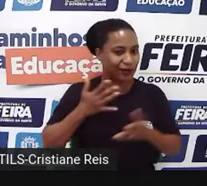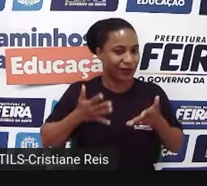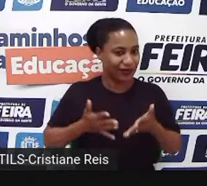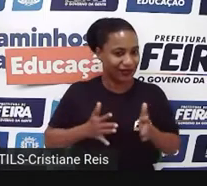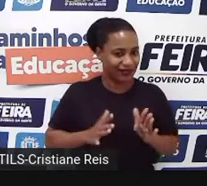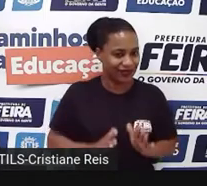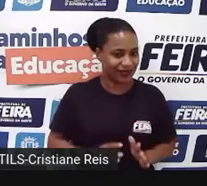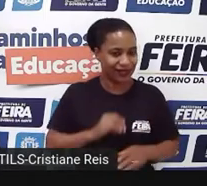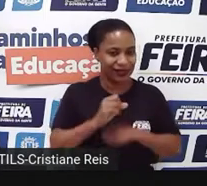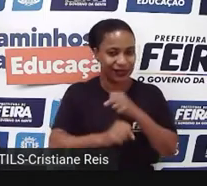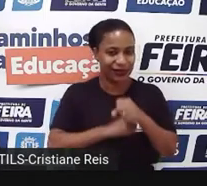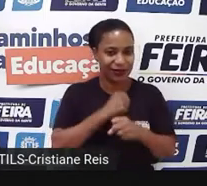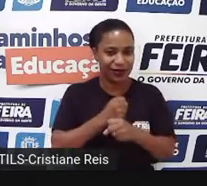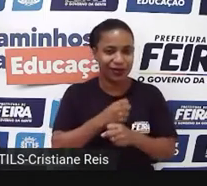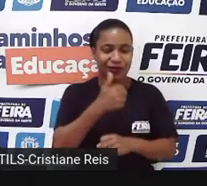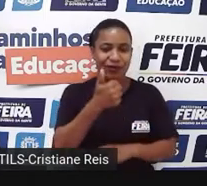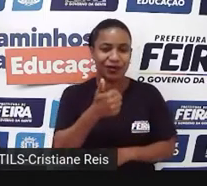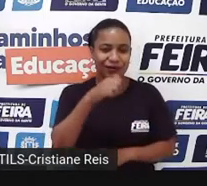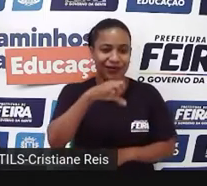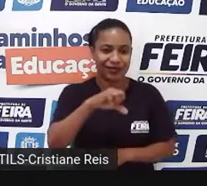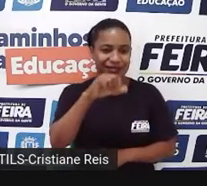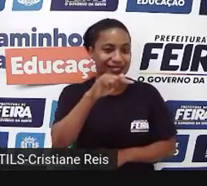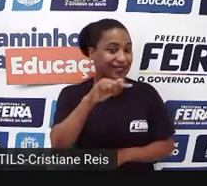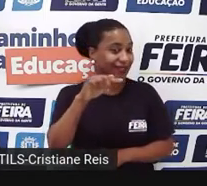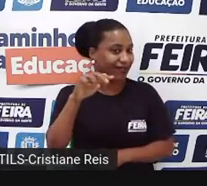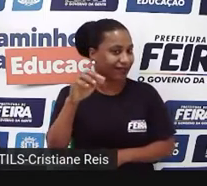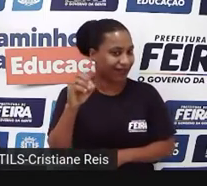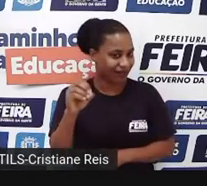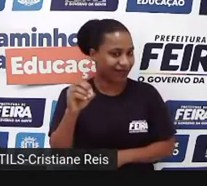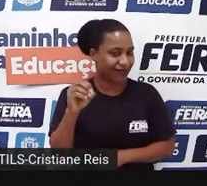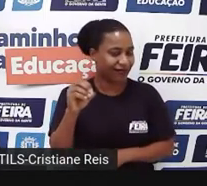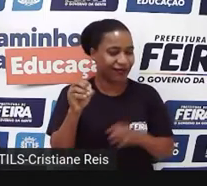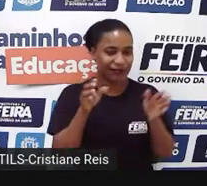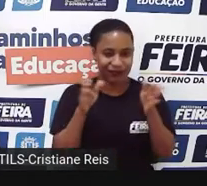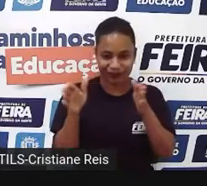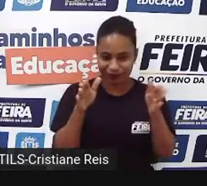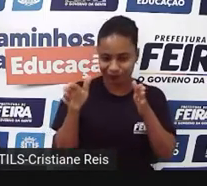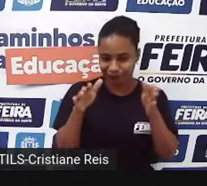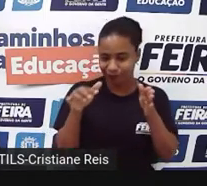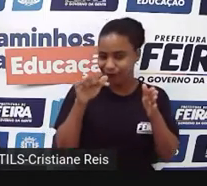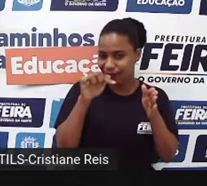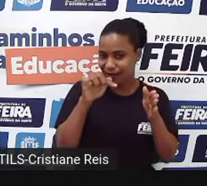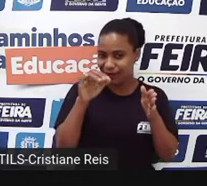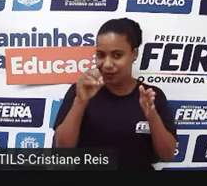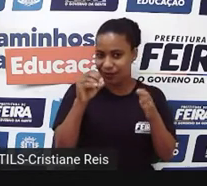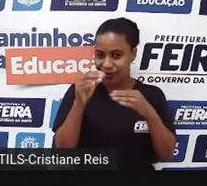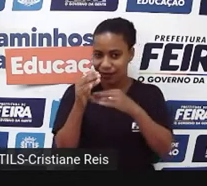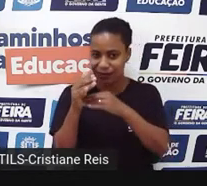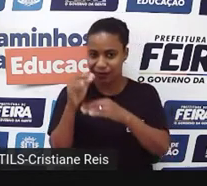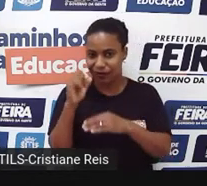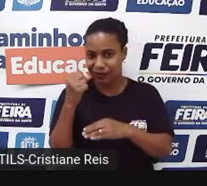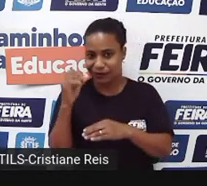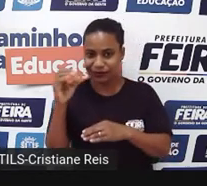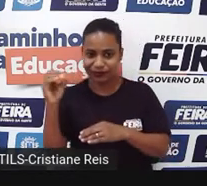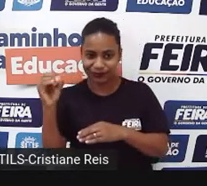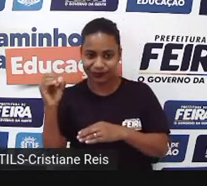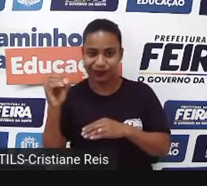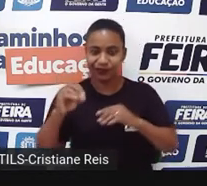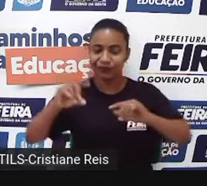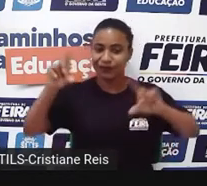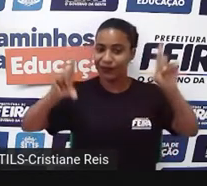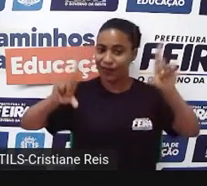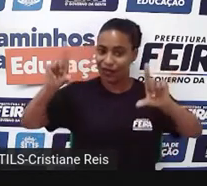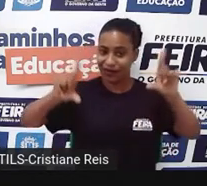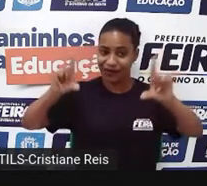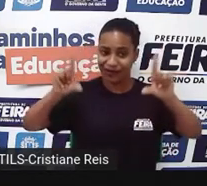70. E mais ou menos entre década de 70 e década de 80, eu assistia programas de televisão em